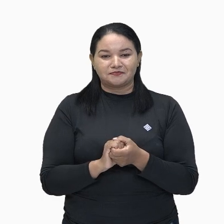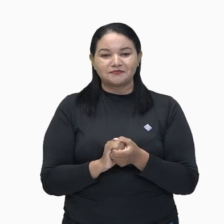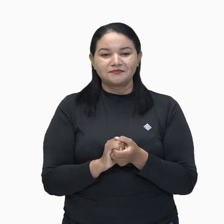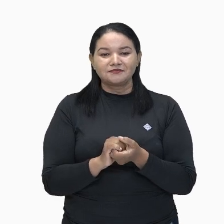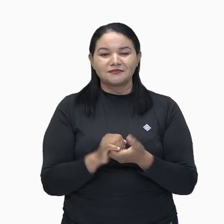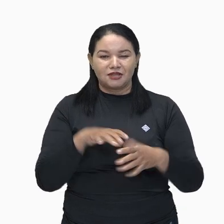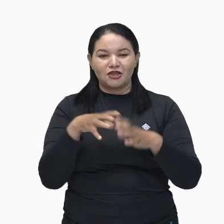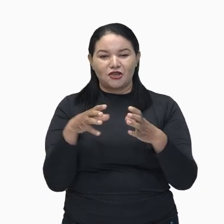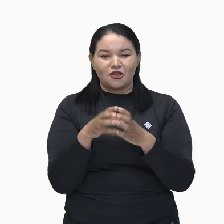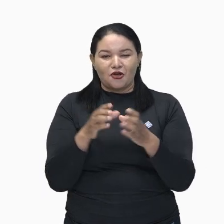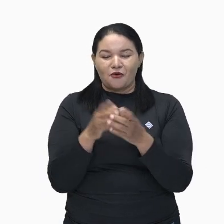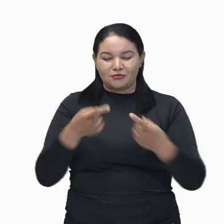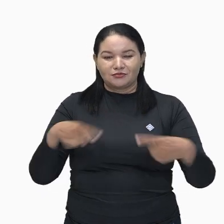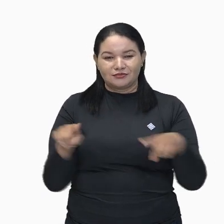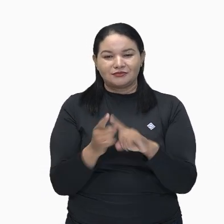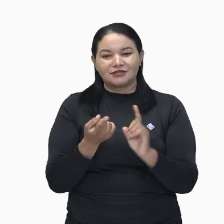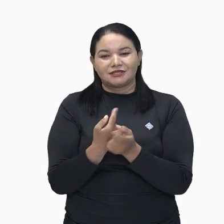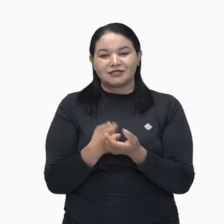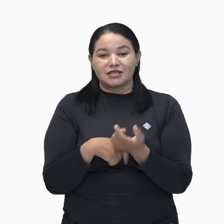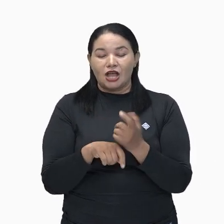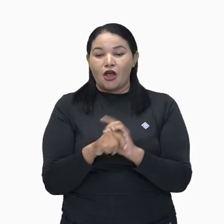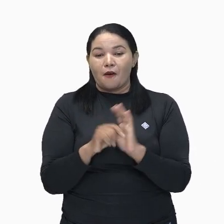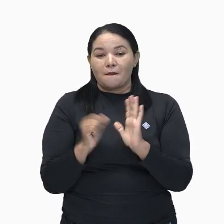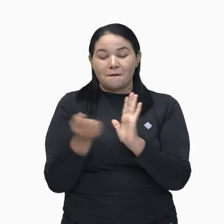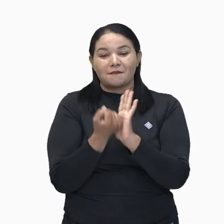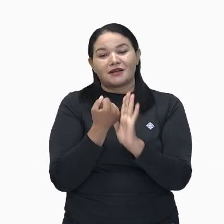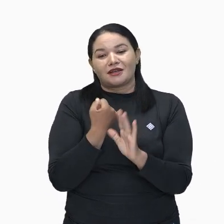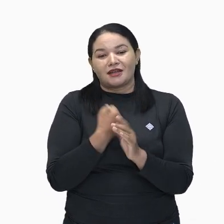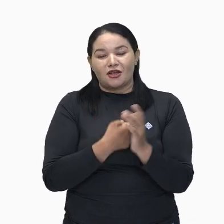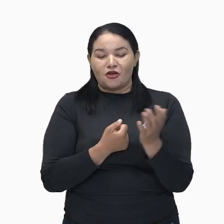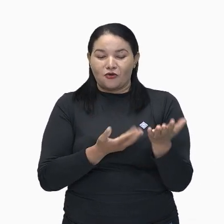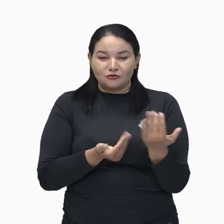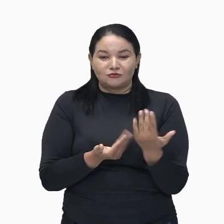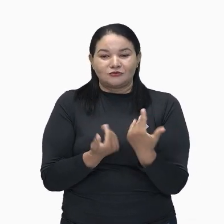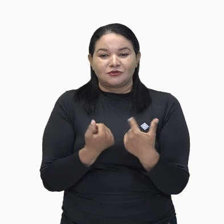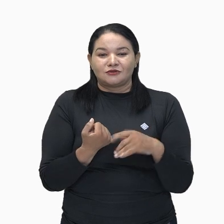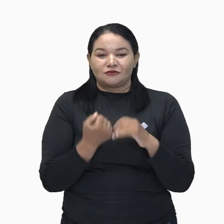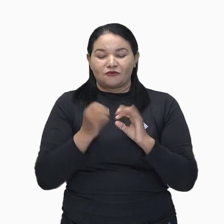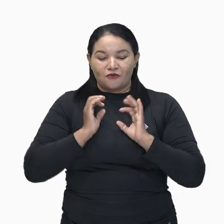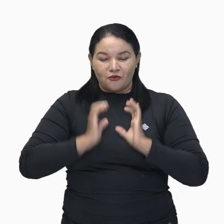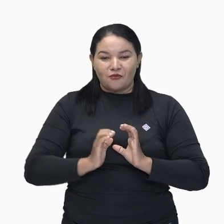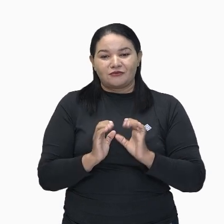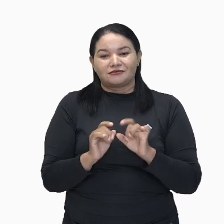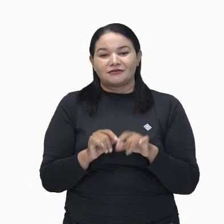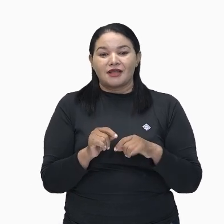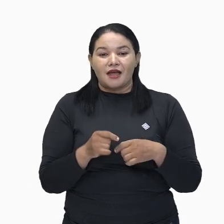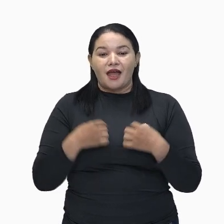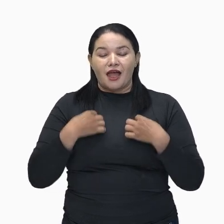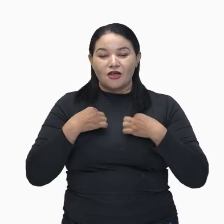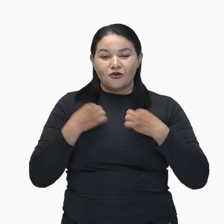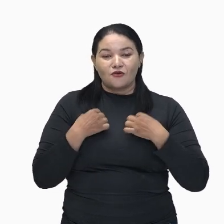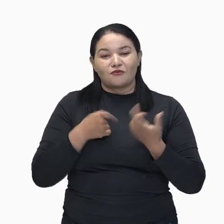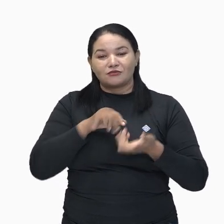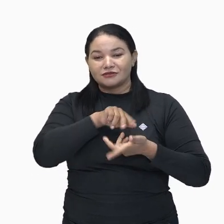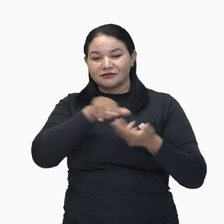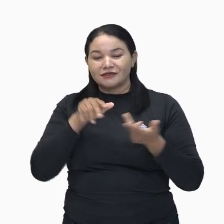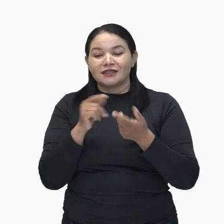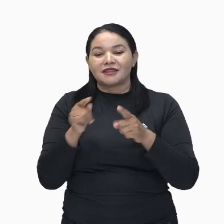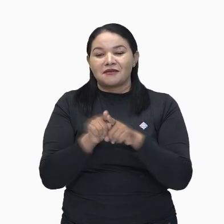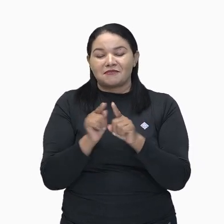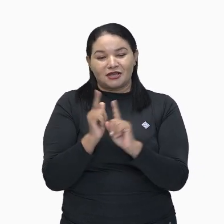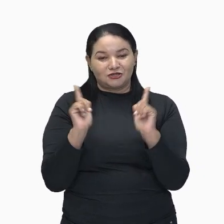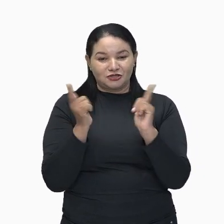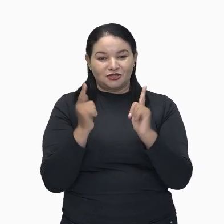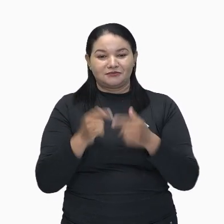deixou marcas no comportamento dos adolescentes, lançando moda e gírias. As letras